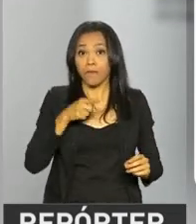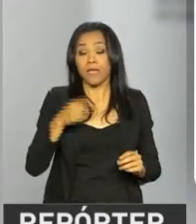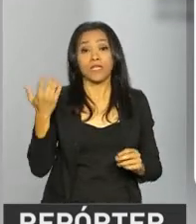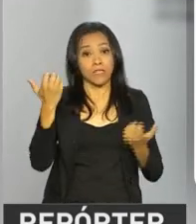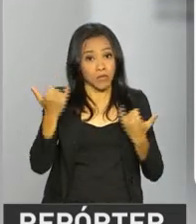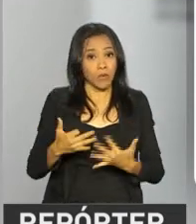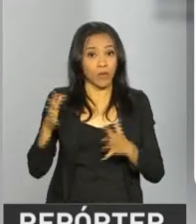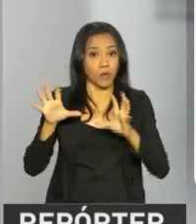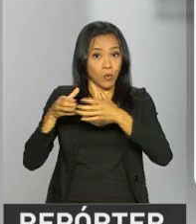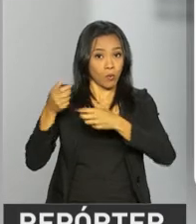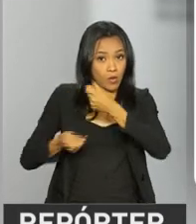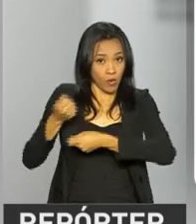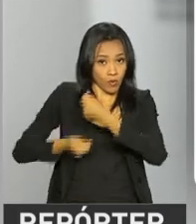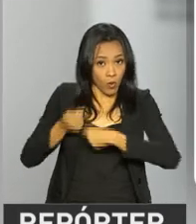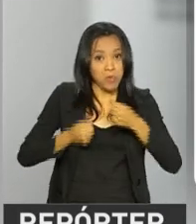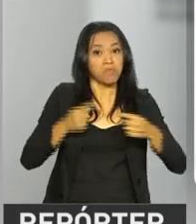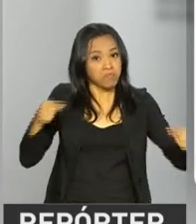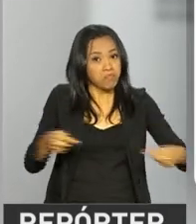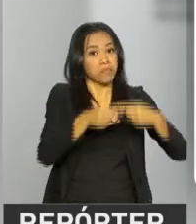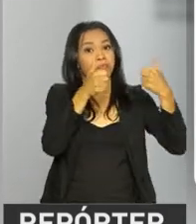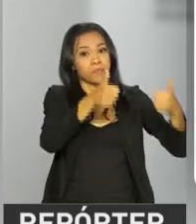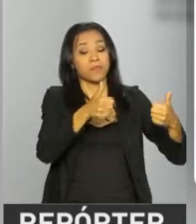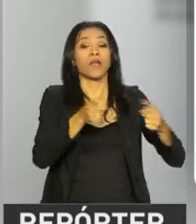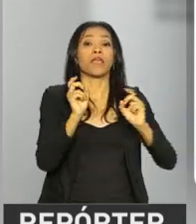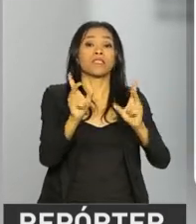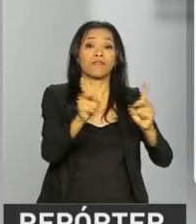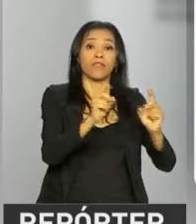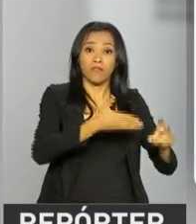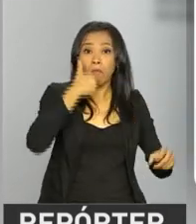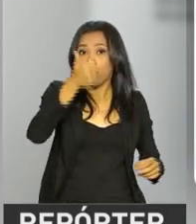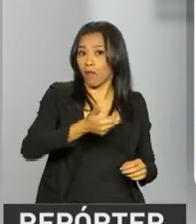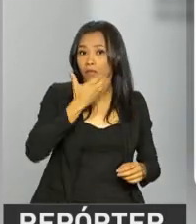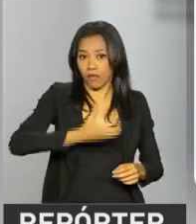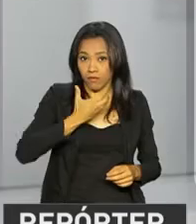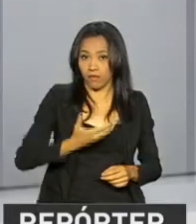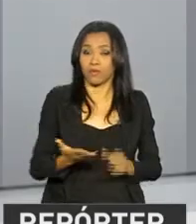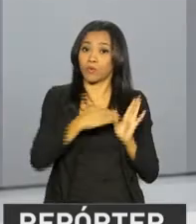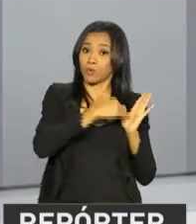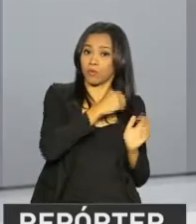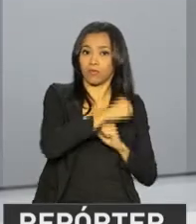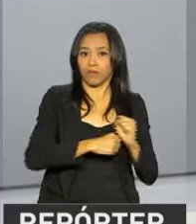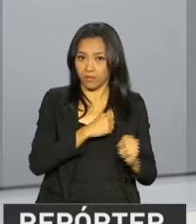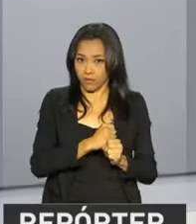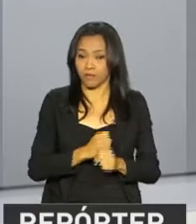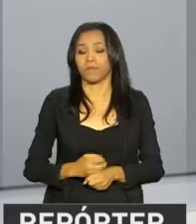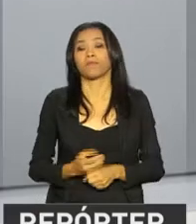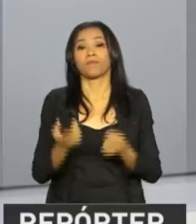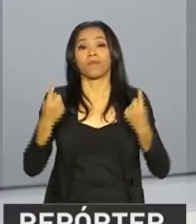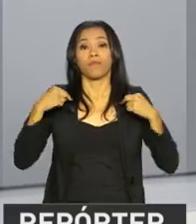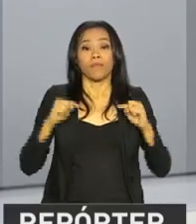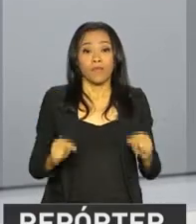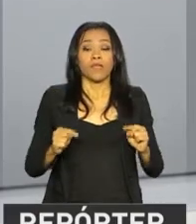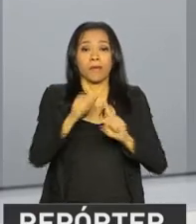equipe econômica se confirmaram e o comércio registrou o melhor Natal dos últimos anos. Em novembro, o